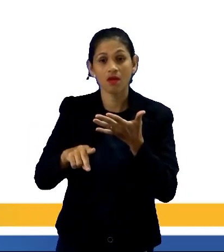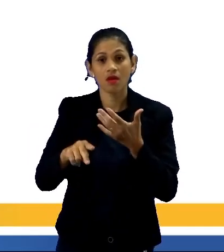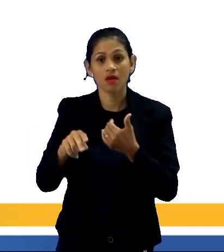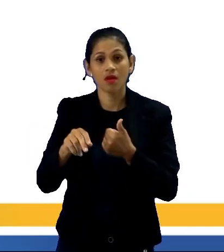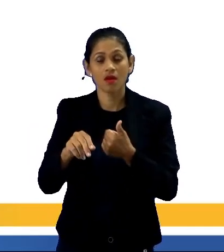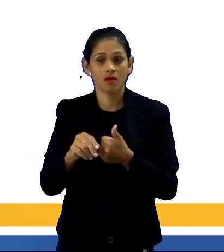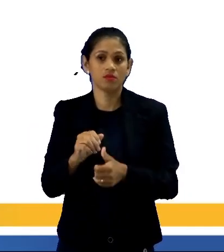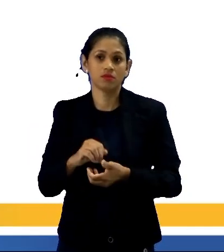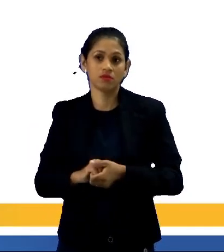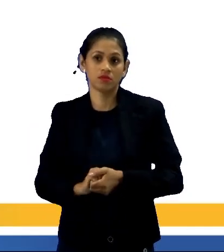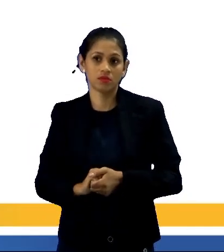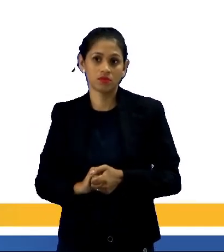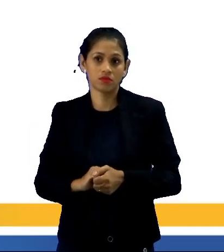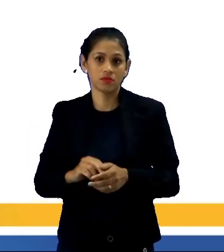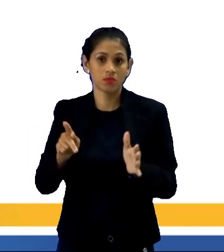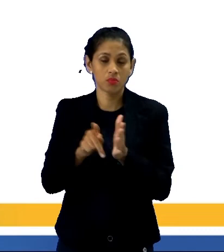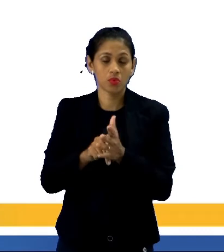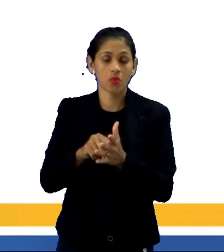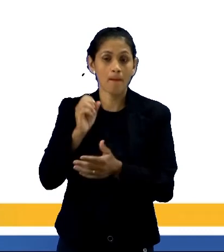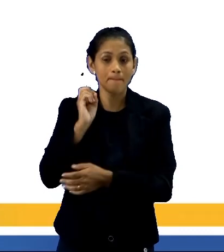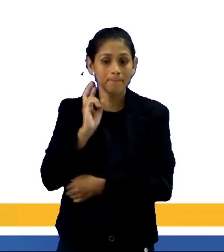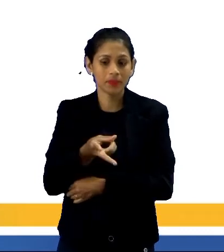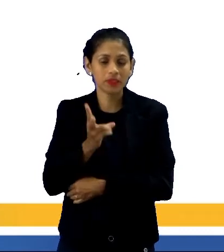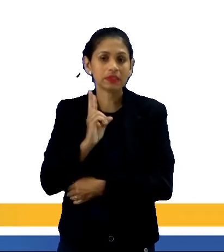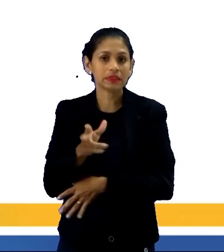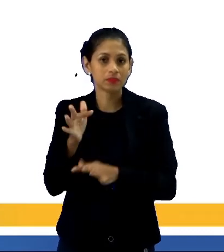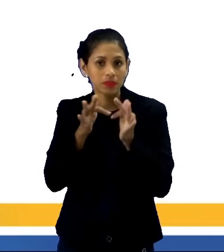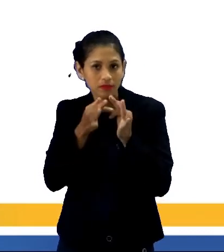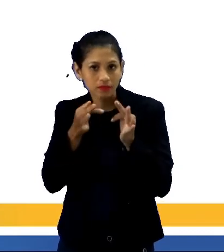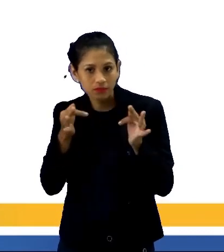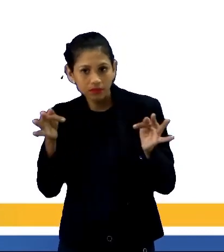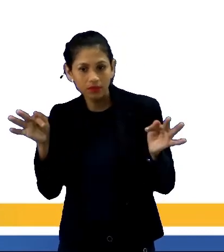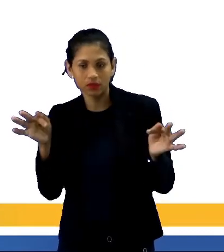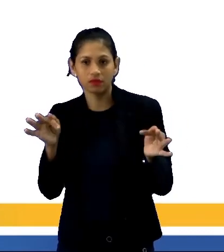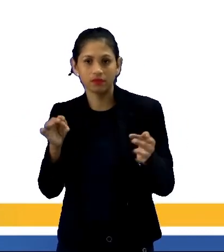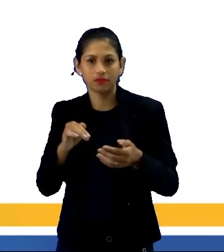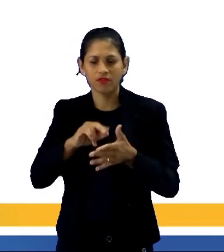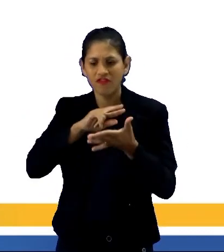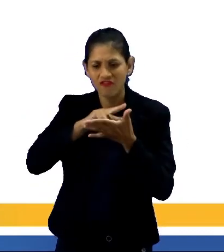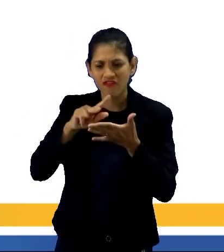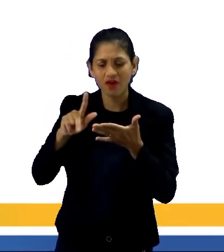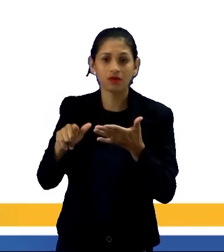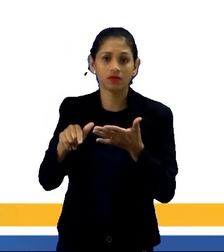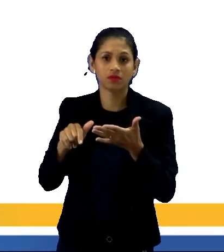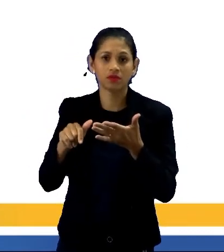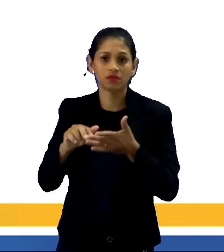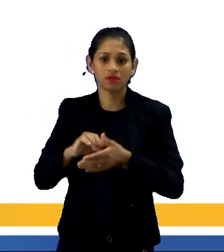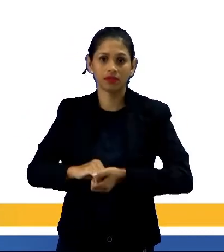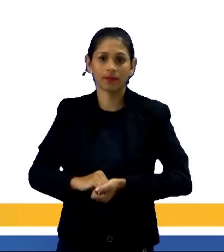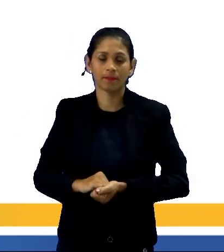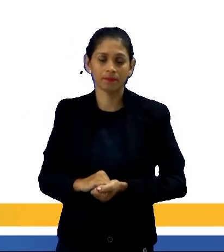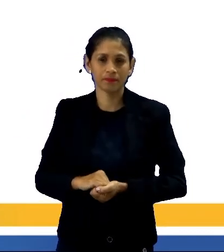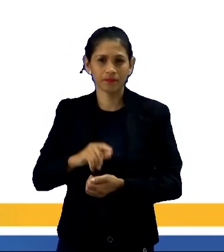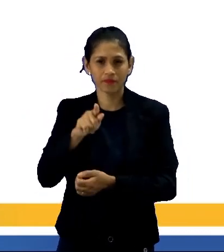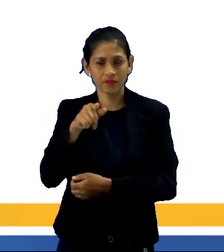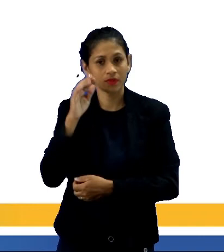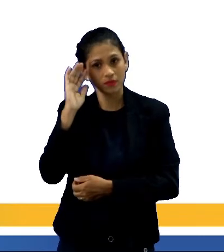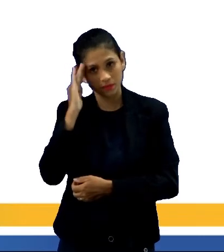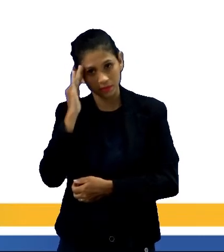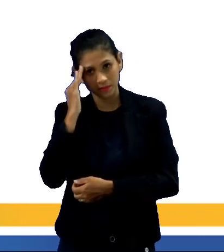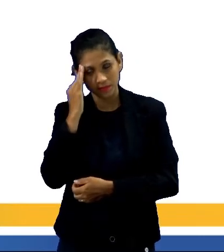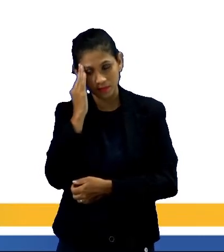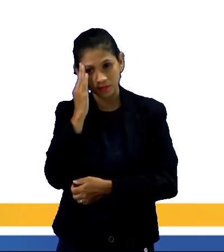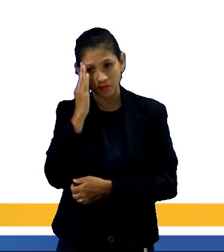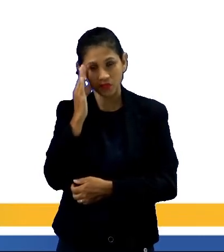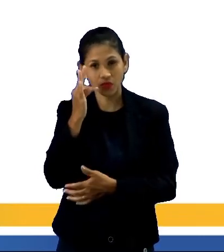então ambiguidade é um duplo sentido. É aquilo que traz mais de um sentido. Para você entender melhor,